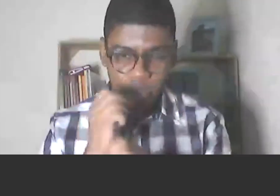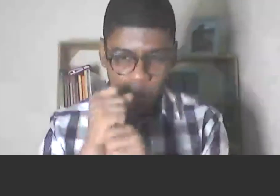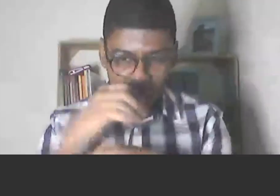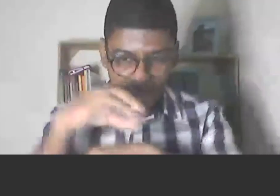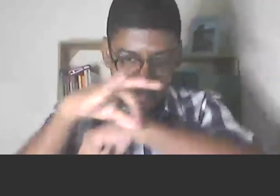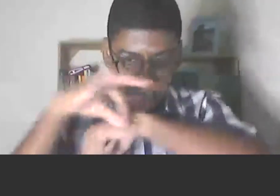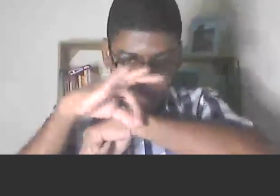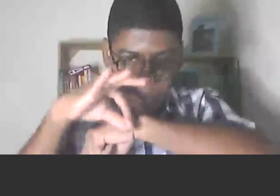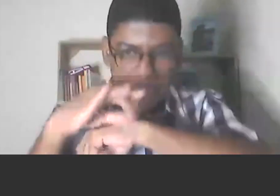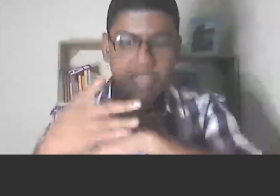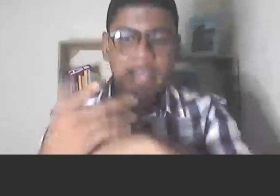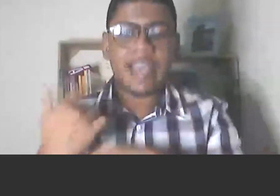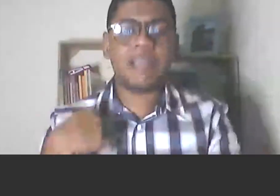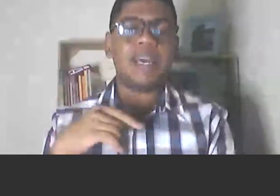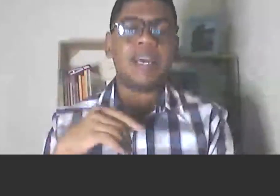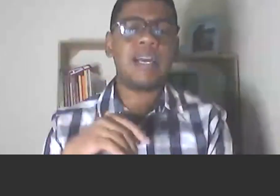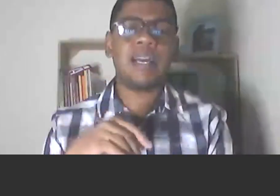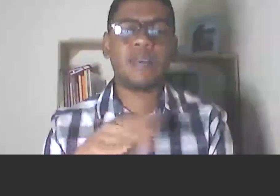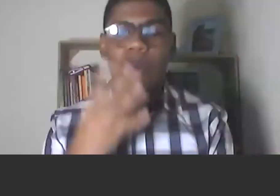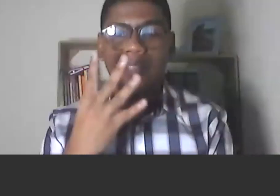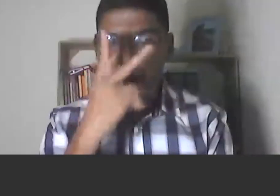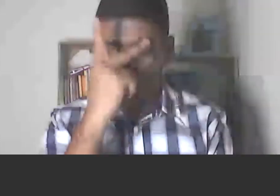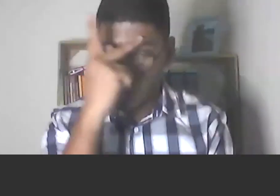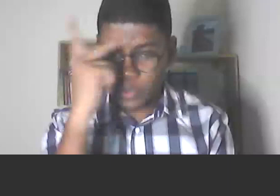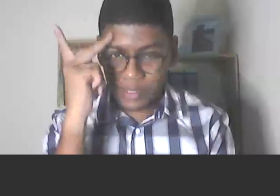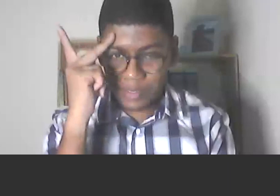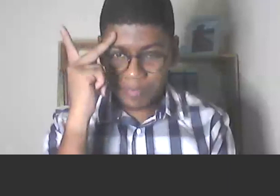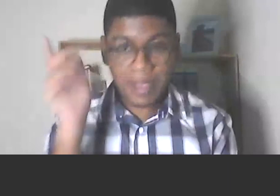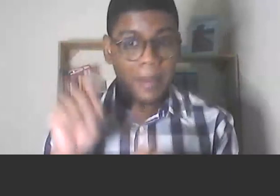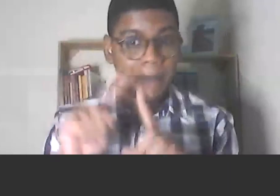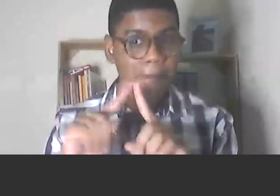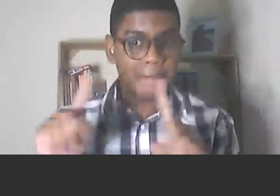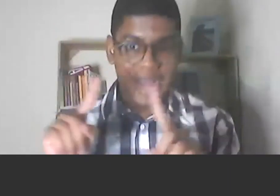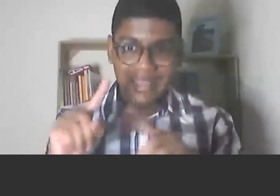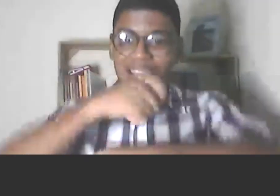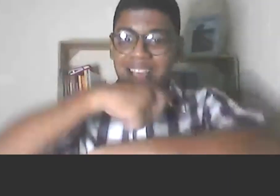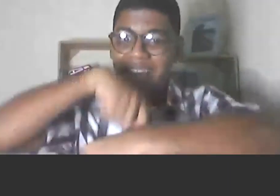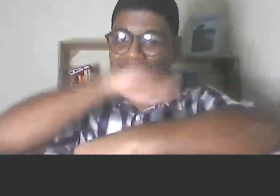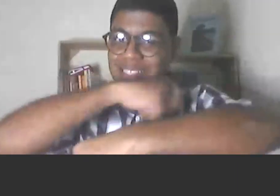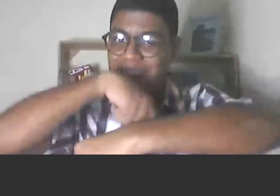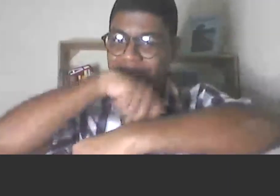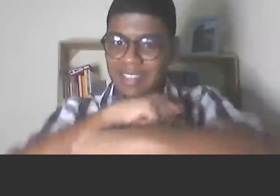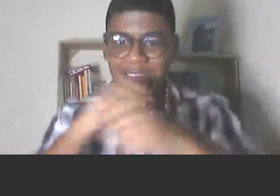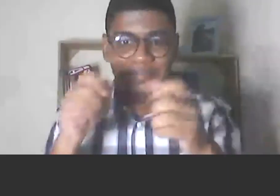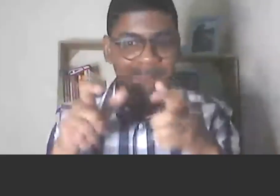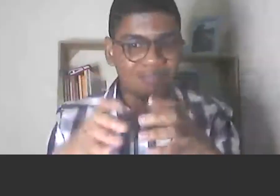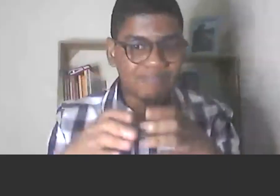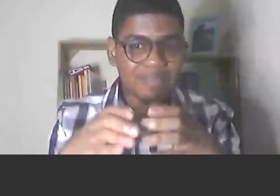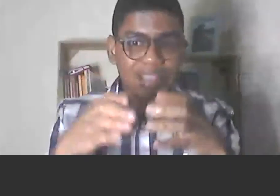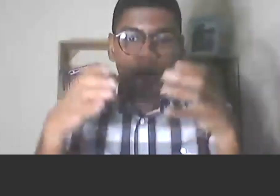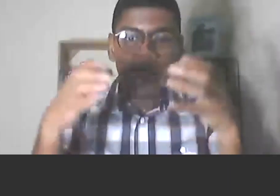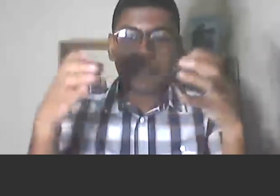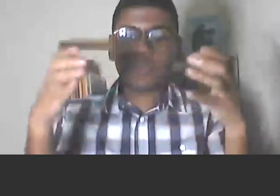medida que ela usou, era para 4 pessoas. Mas a